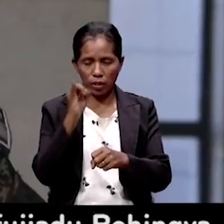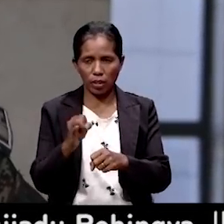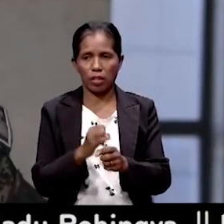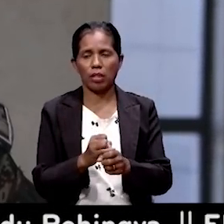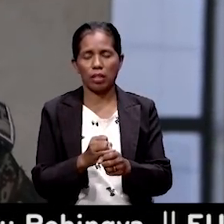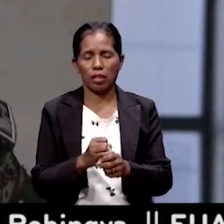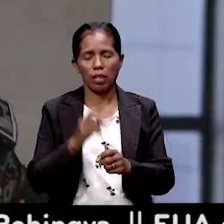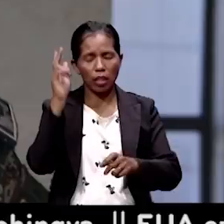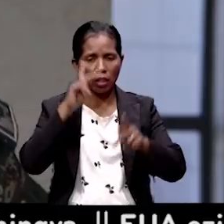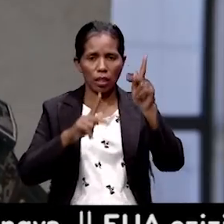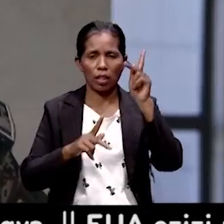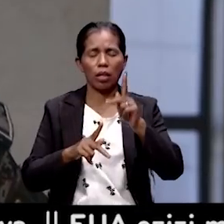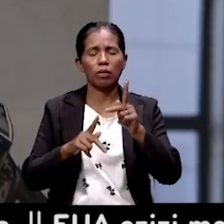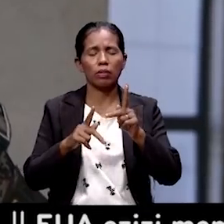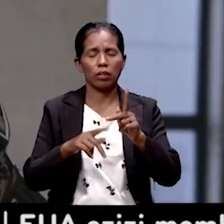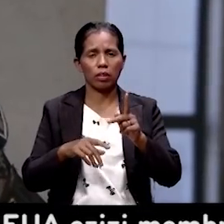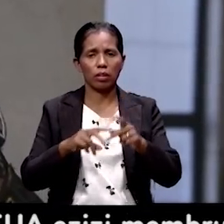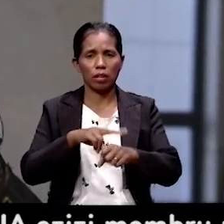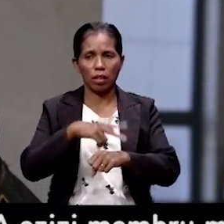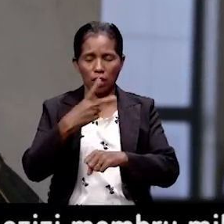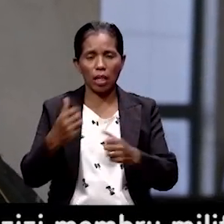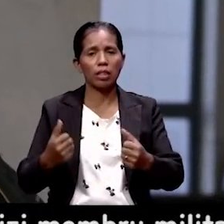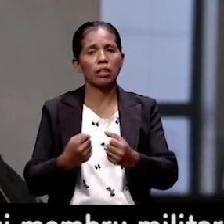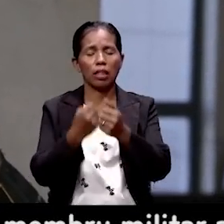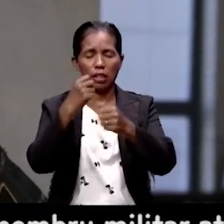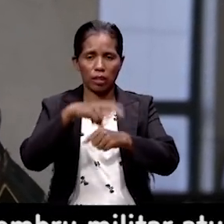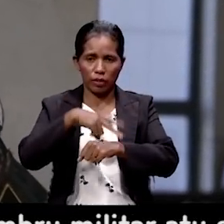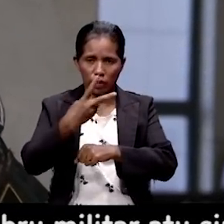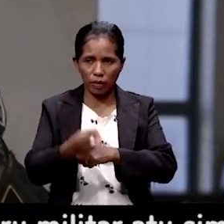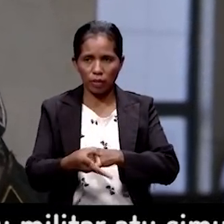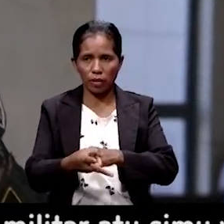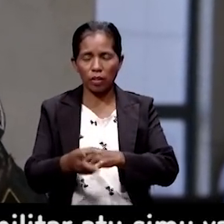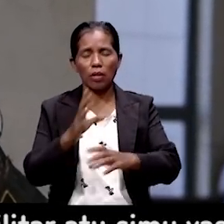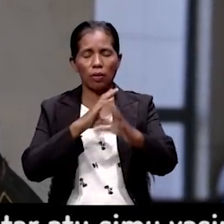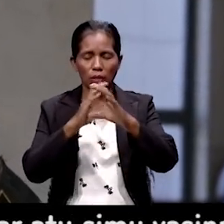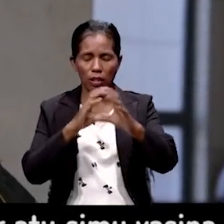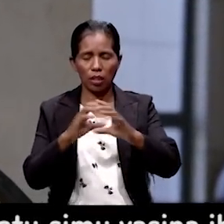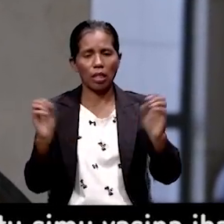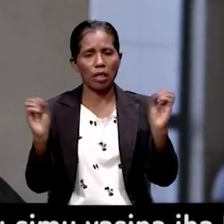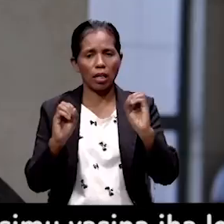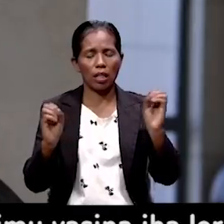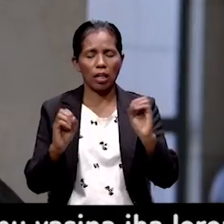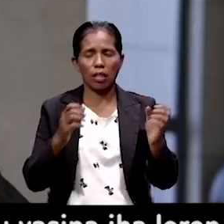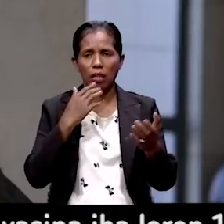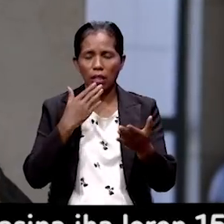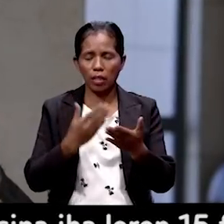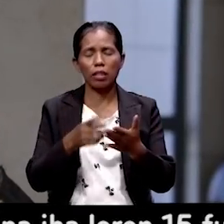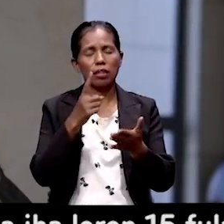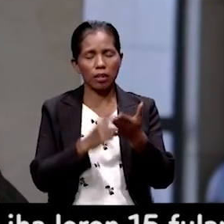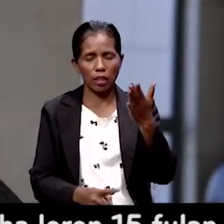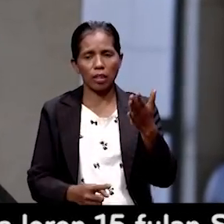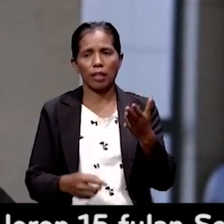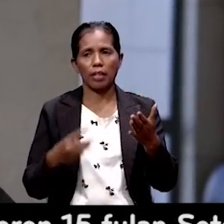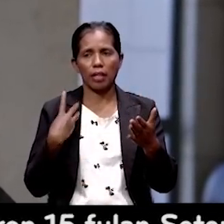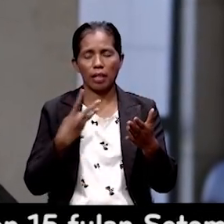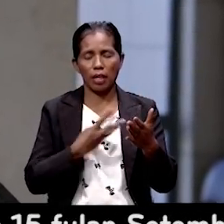acidente. Tama a negligência com todo o minhaga, ou careta para a condição, tá? Ou saída, saída, a